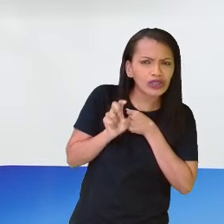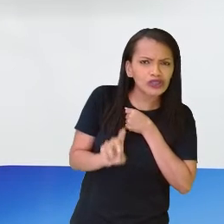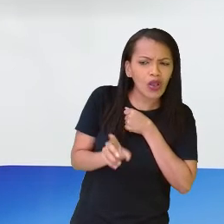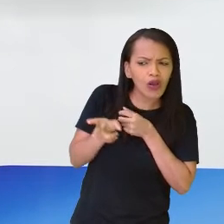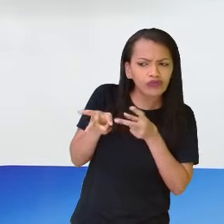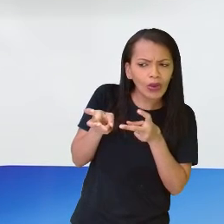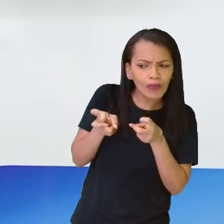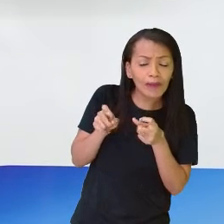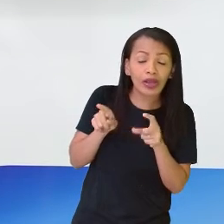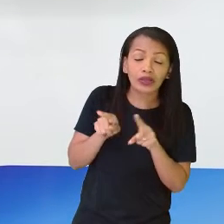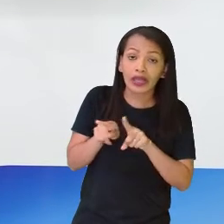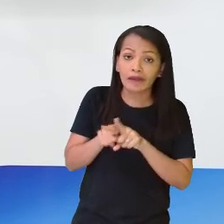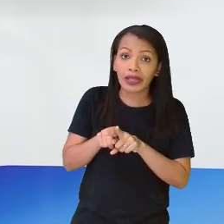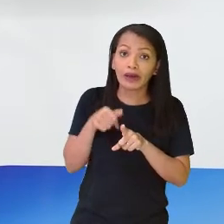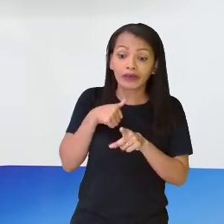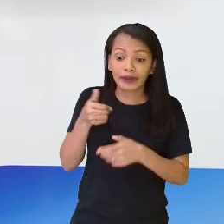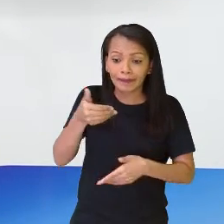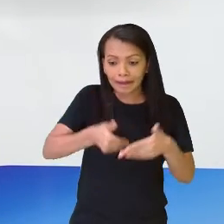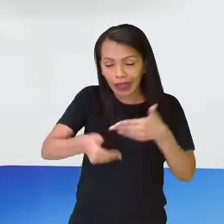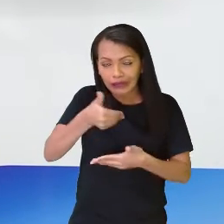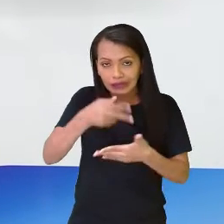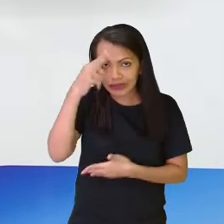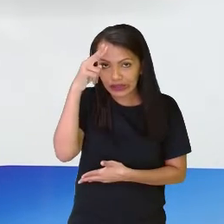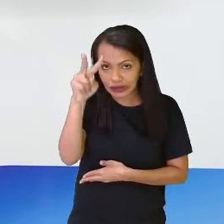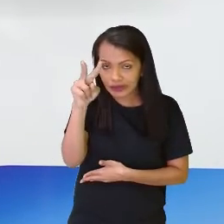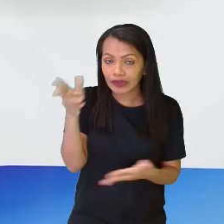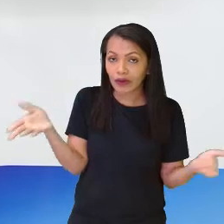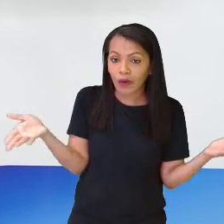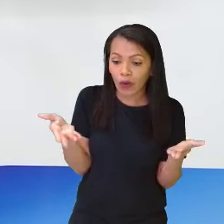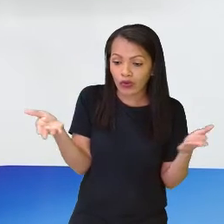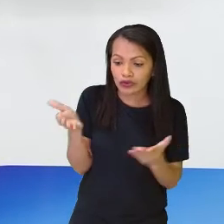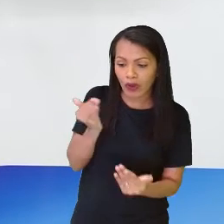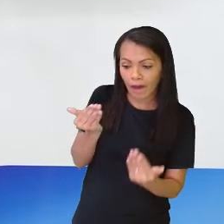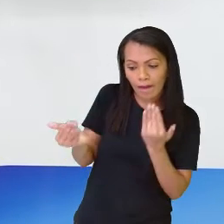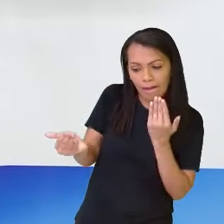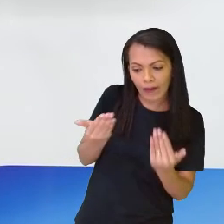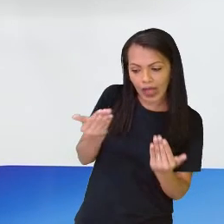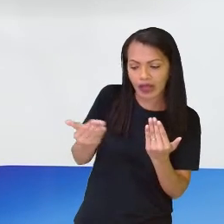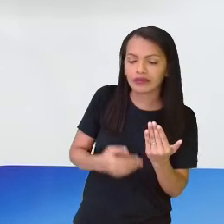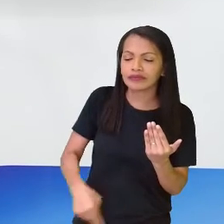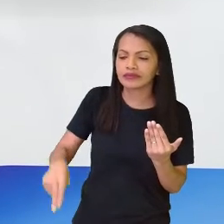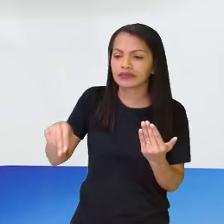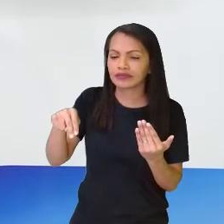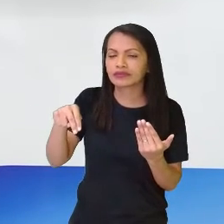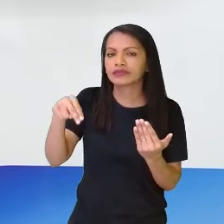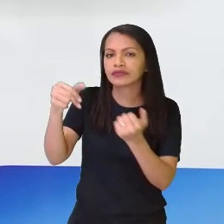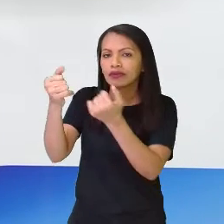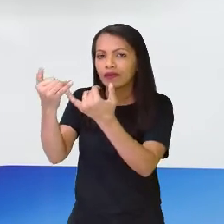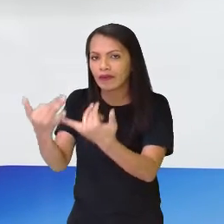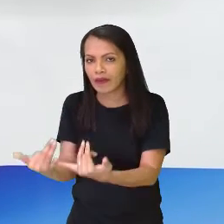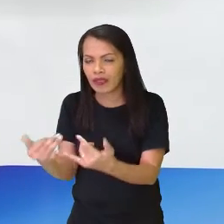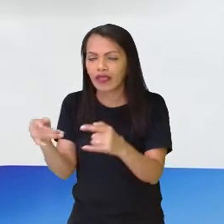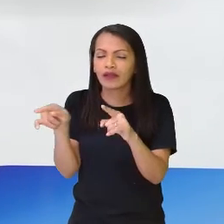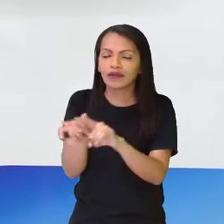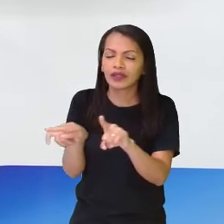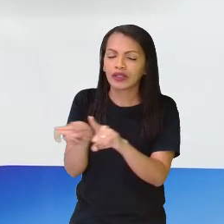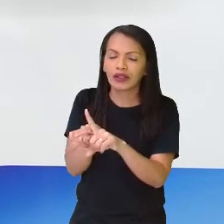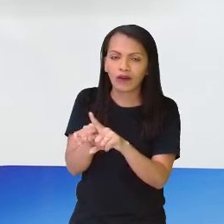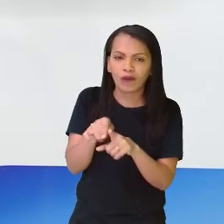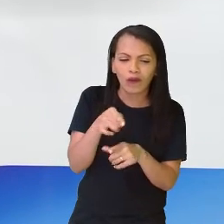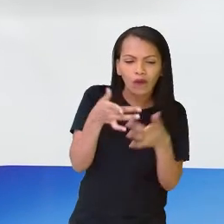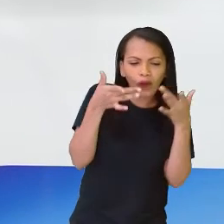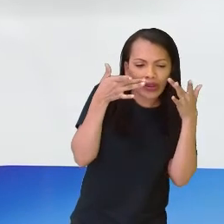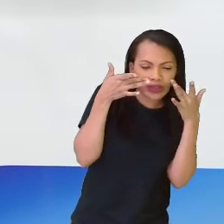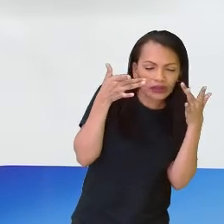outra aula e hoje a gente vai focar um pouquinho em comparar o texto narrativo com o gênero teatral, que daqui a pouco a gente vai ler